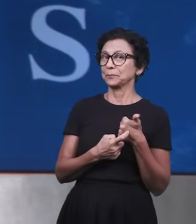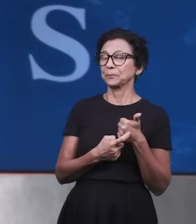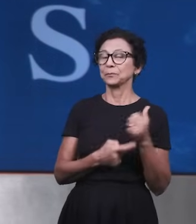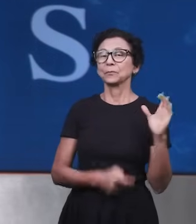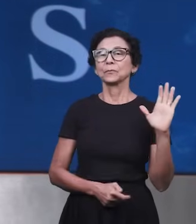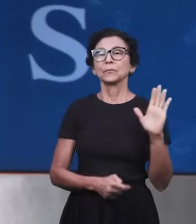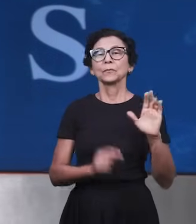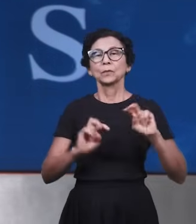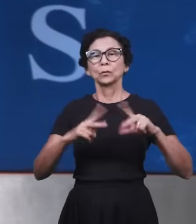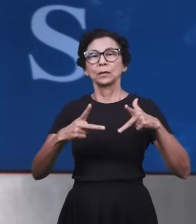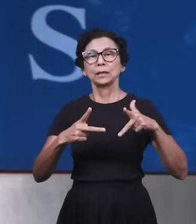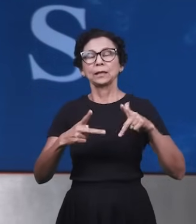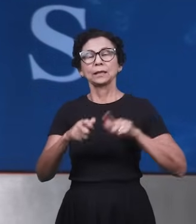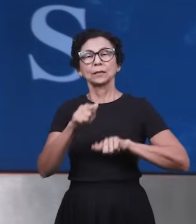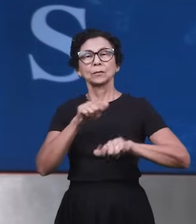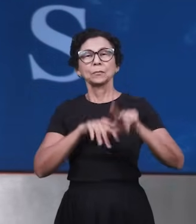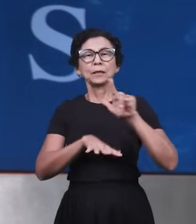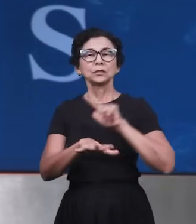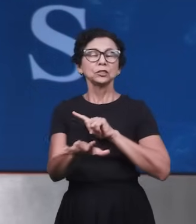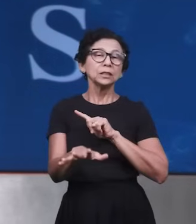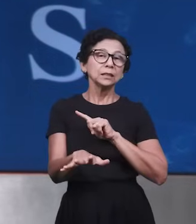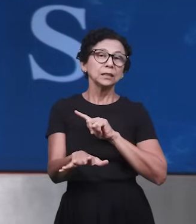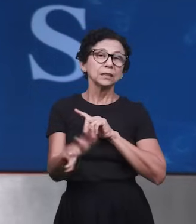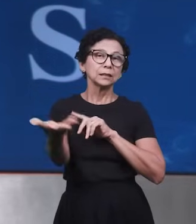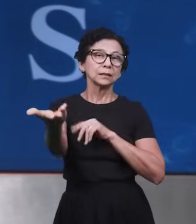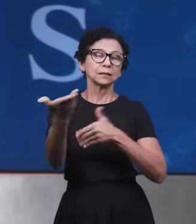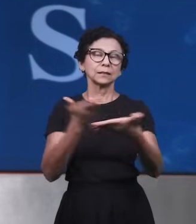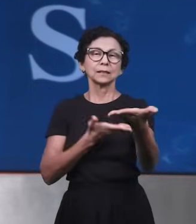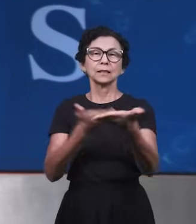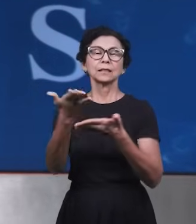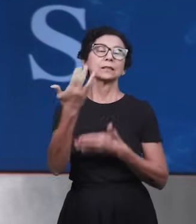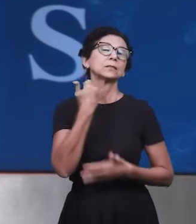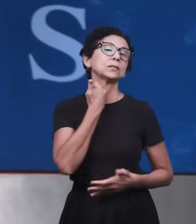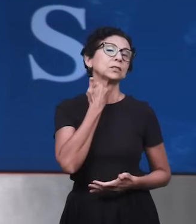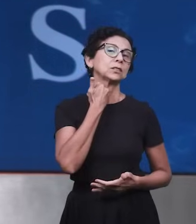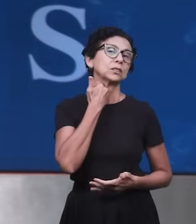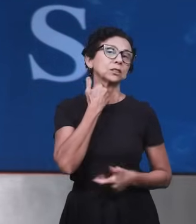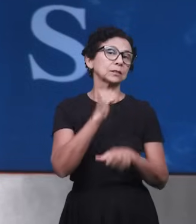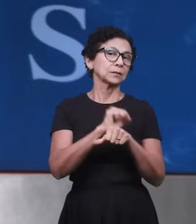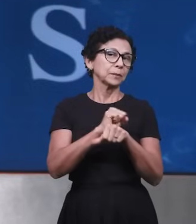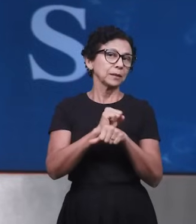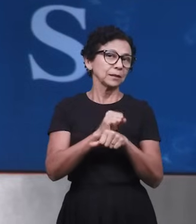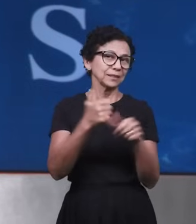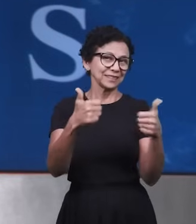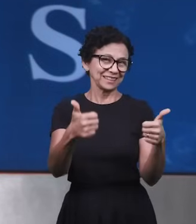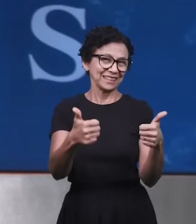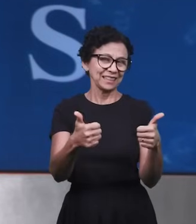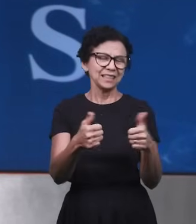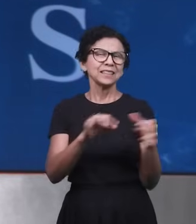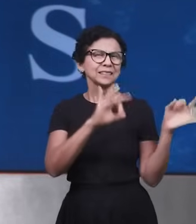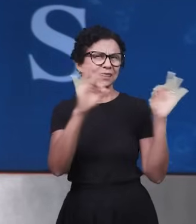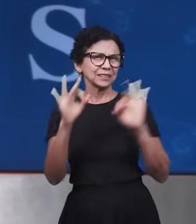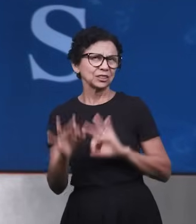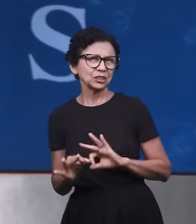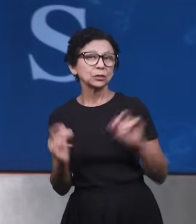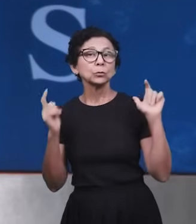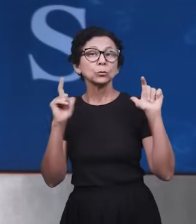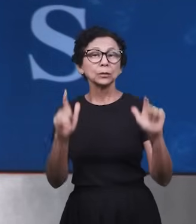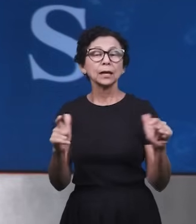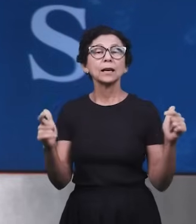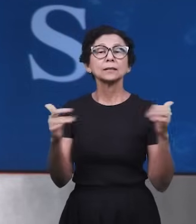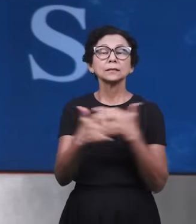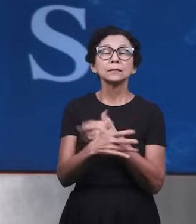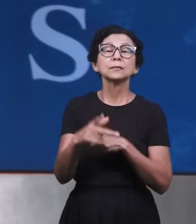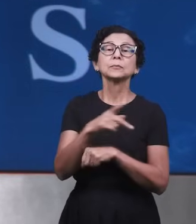nosso link. Interaja também conosco aqui no nosso chat. Estamos esperando. Aí fala pra gente se você está assistindo, da onde, qual cidade, qual país,